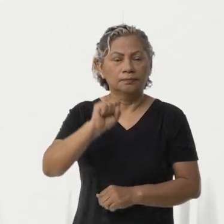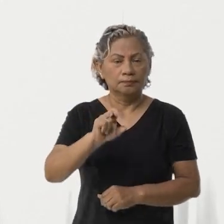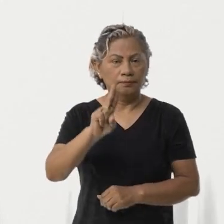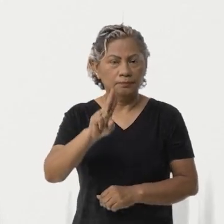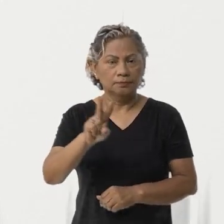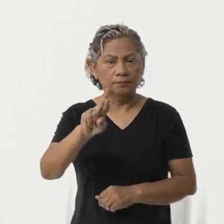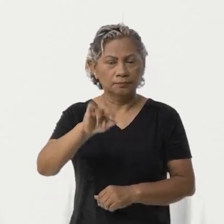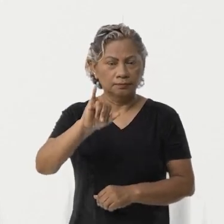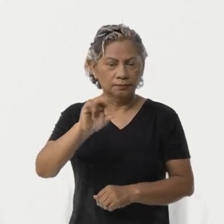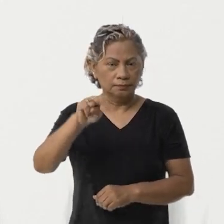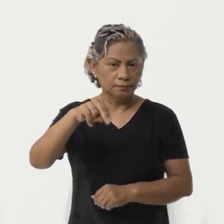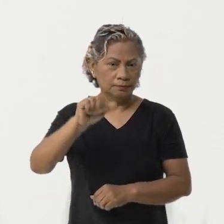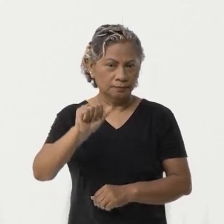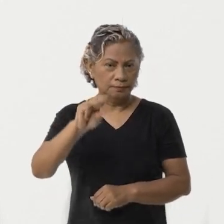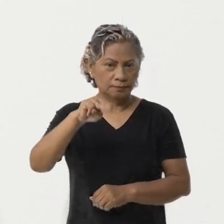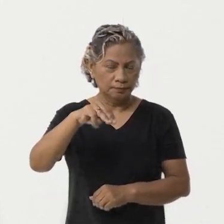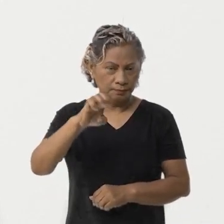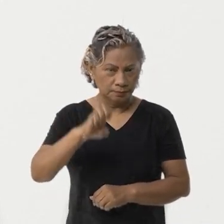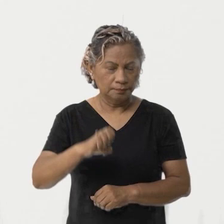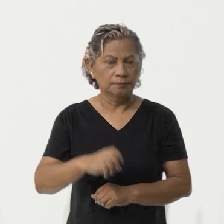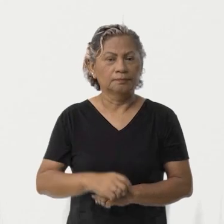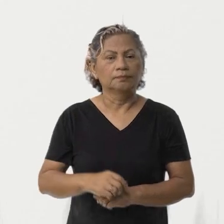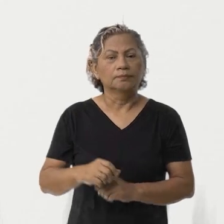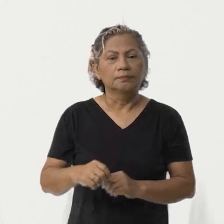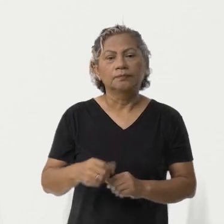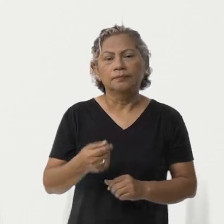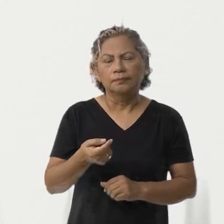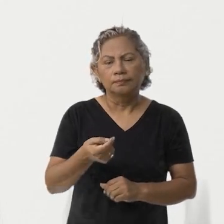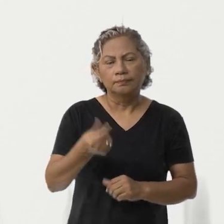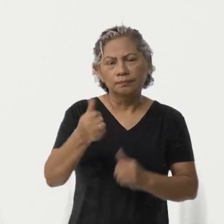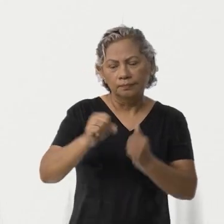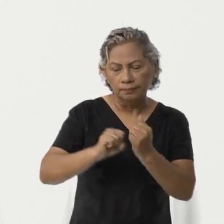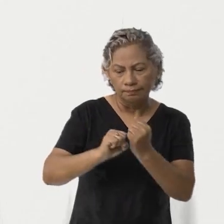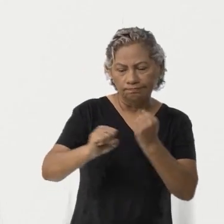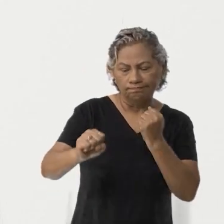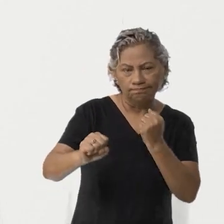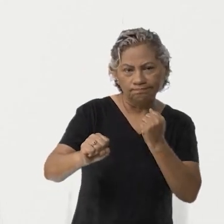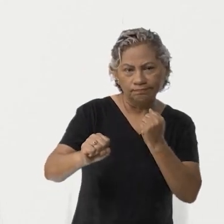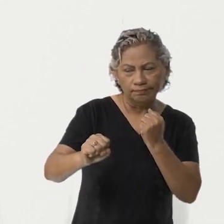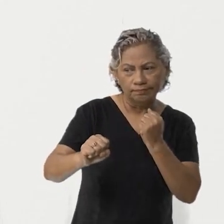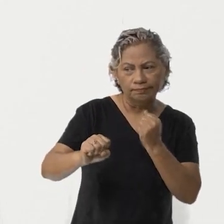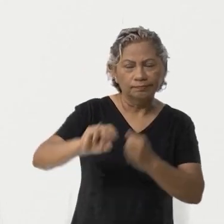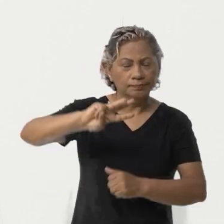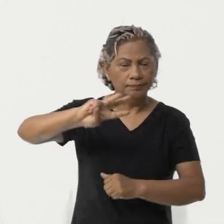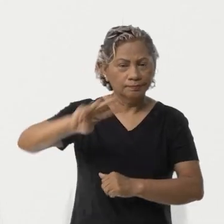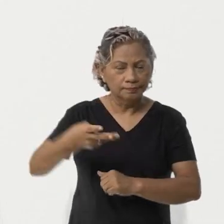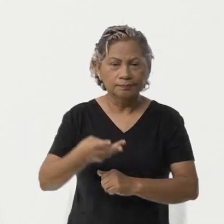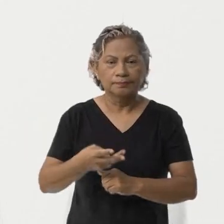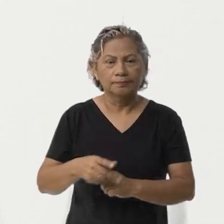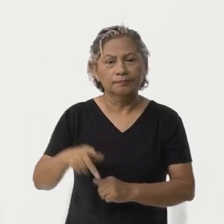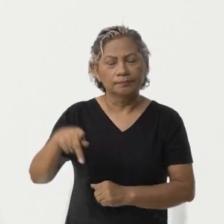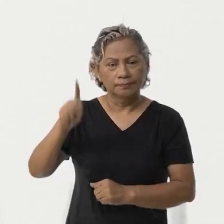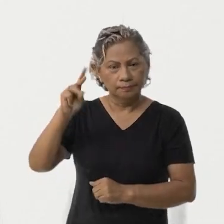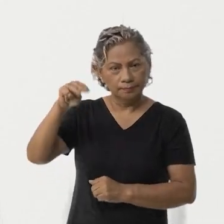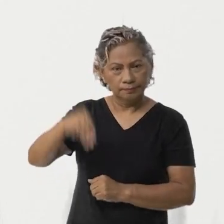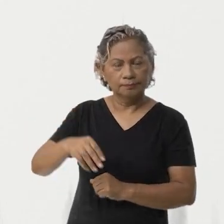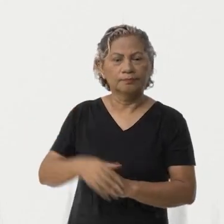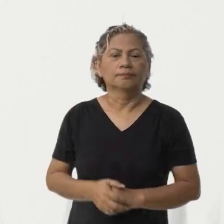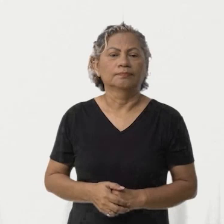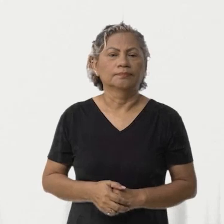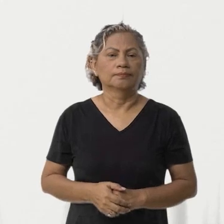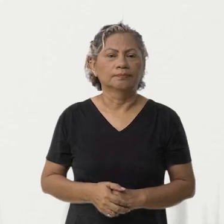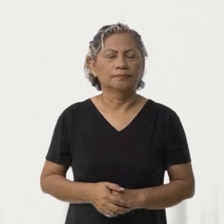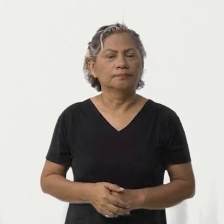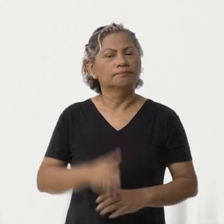com apenas 593 quilômetros de extensão. Certo? Então, agora já sabemos tudo